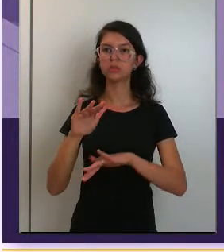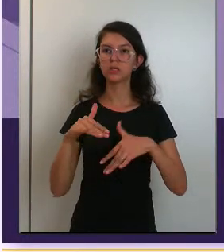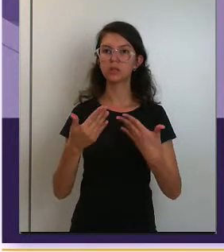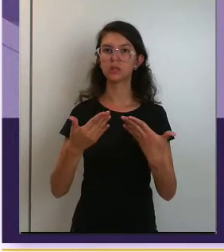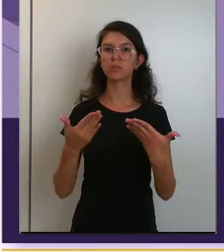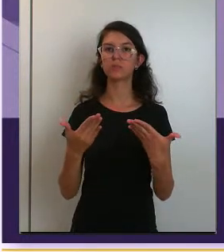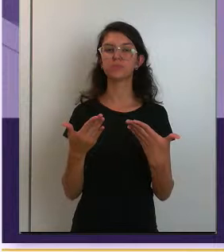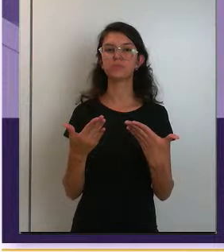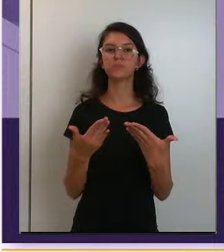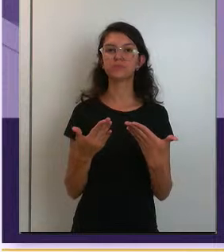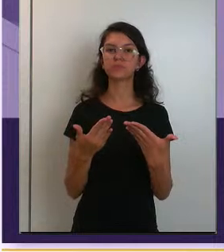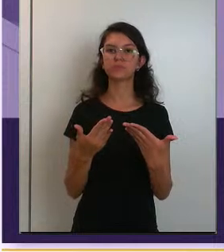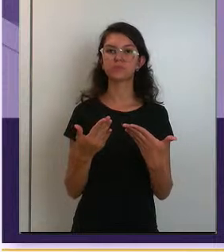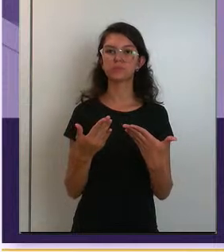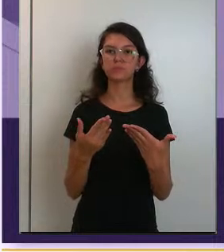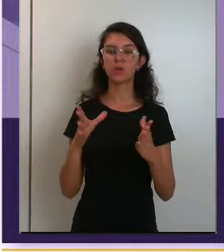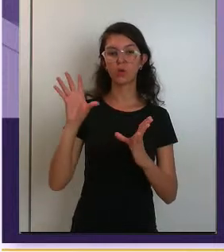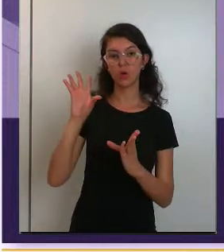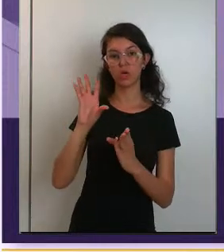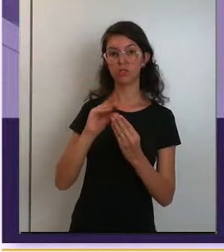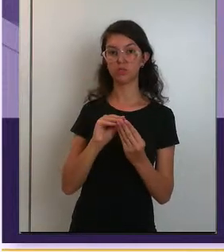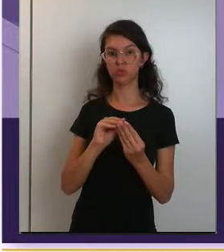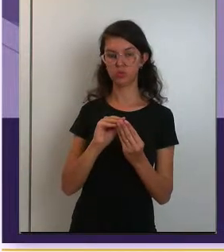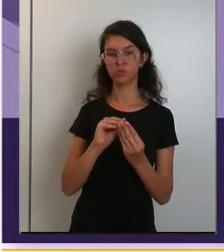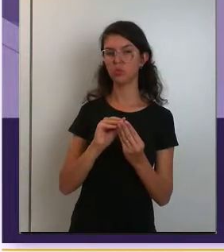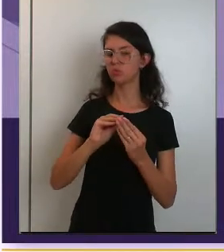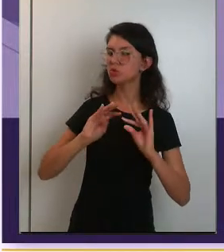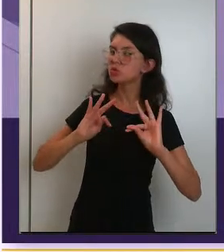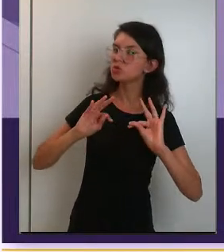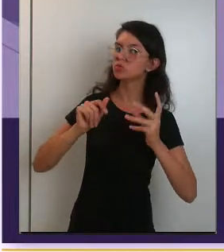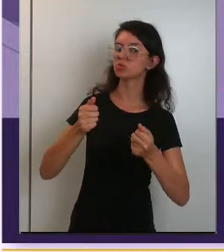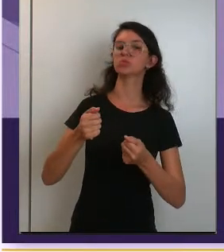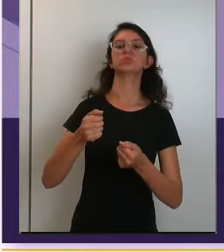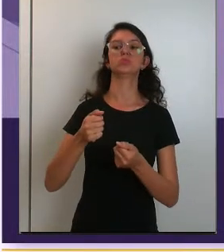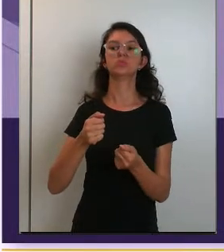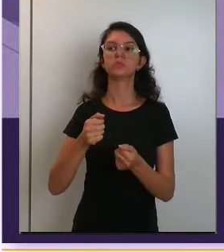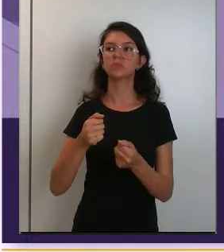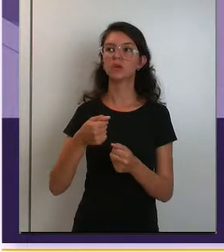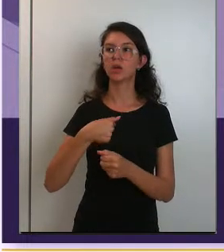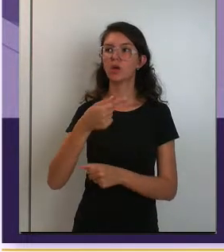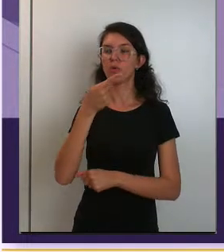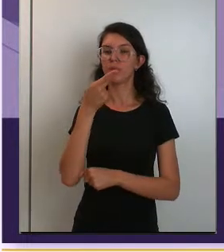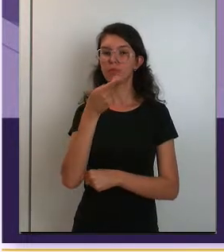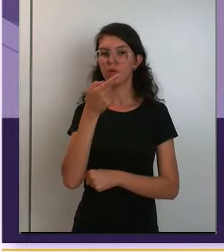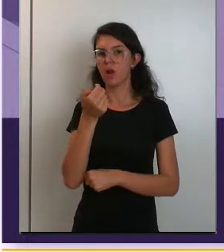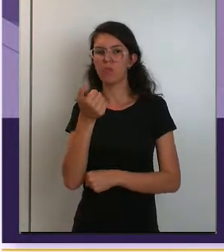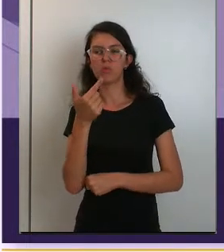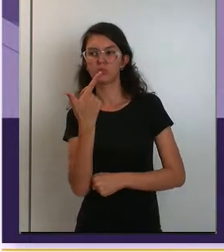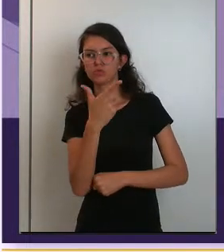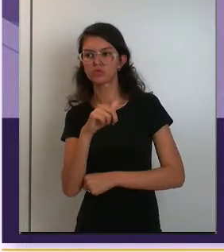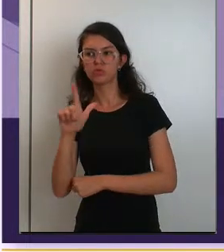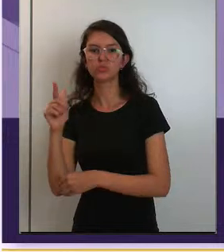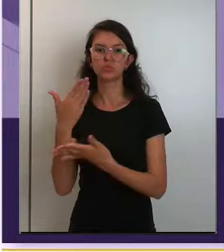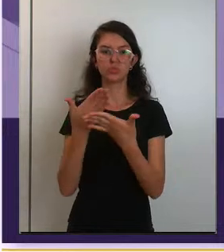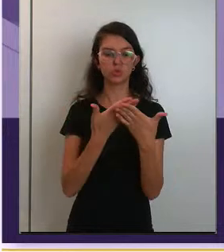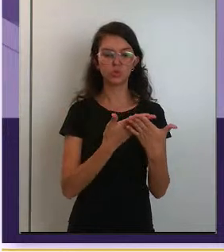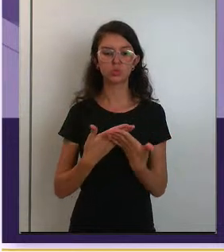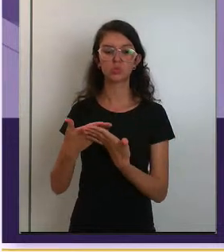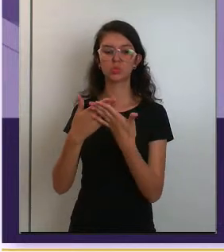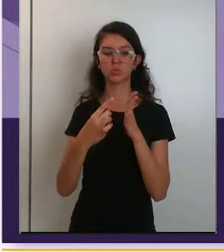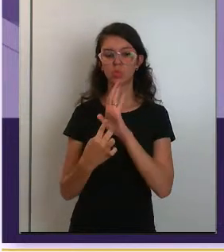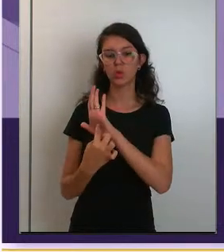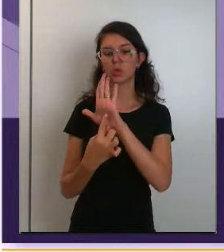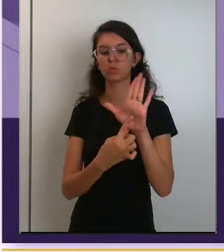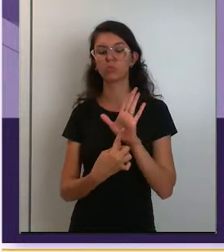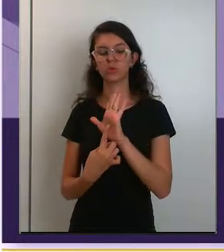é um breve resumo de tudo, vou falar um pouco de outros estudos que mostram a